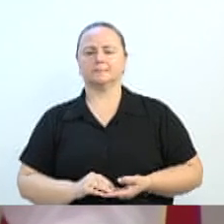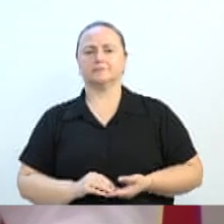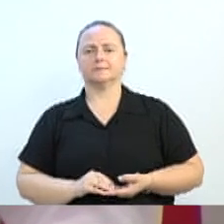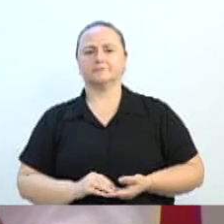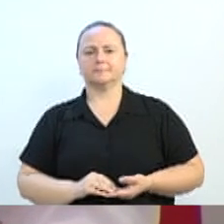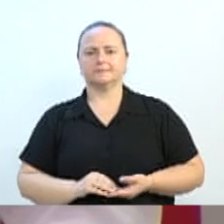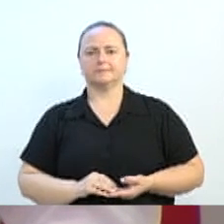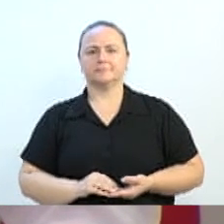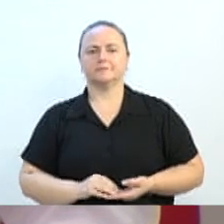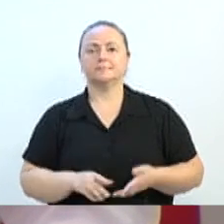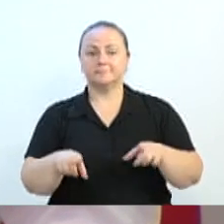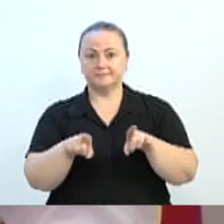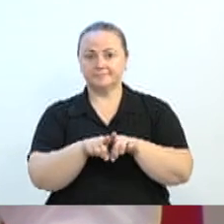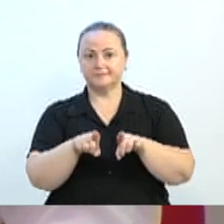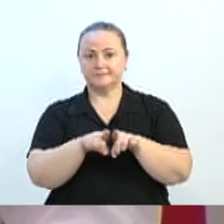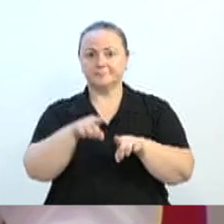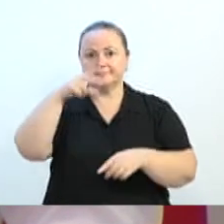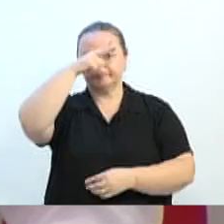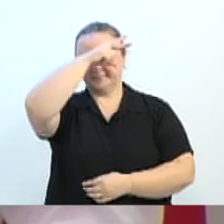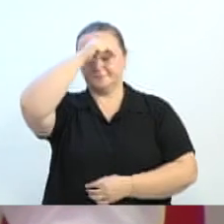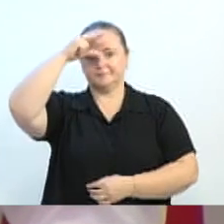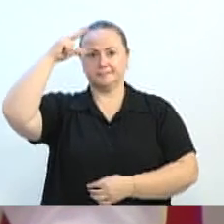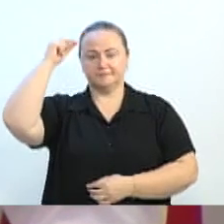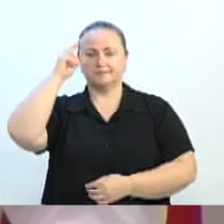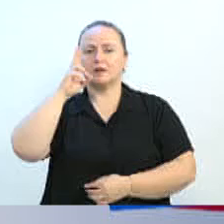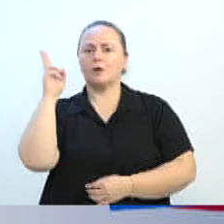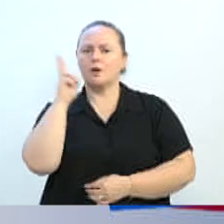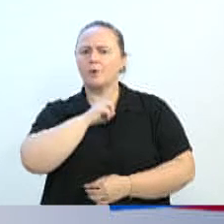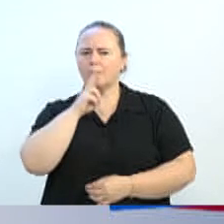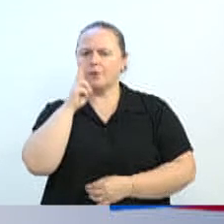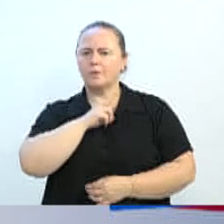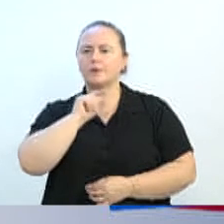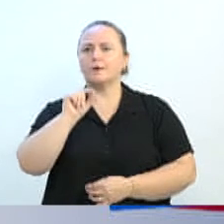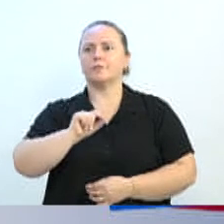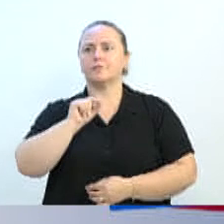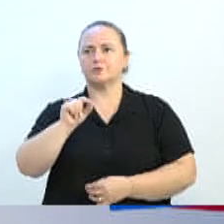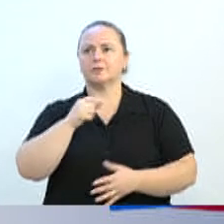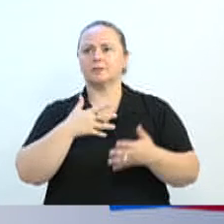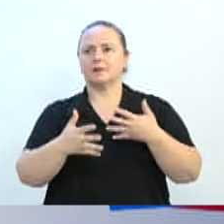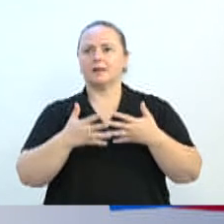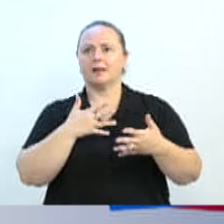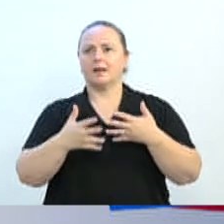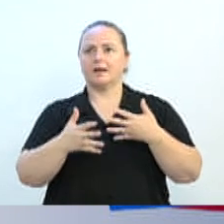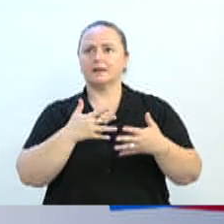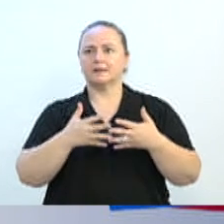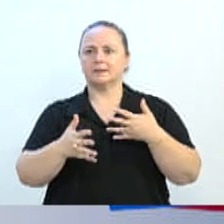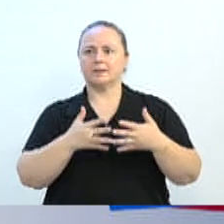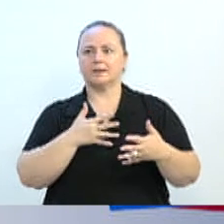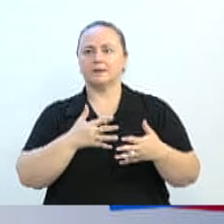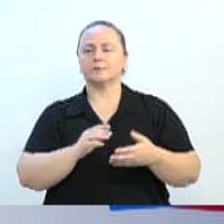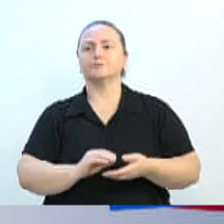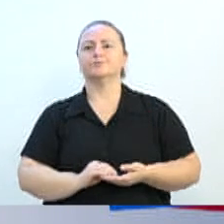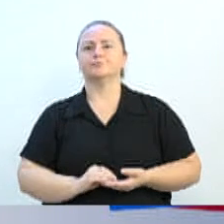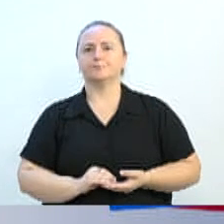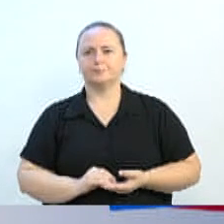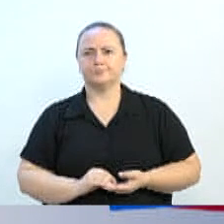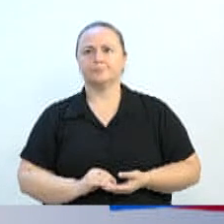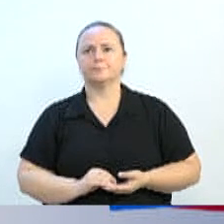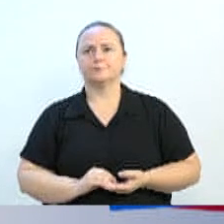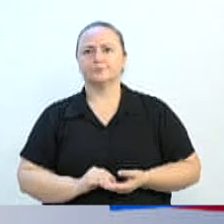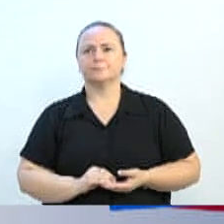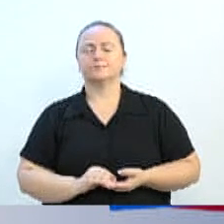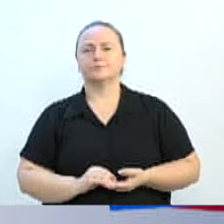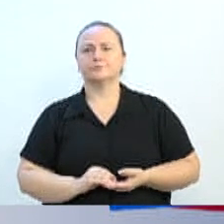assustar o Executivo Municipal urgente o jeito nesse caso terminal do Aterro a imagem terminal do Aterro gente é agora também